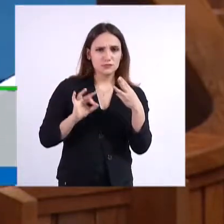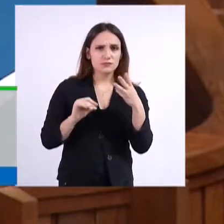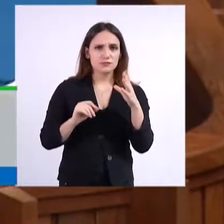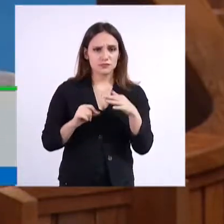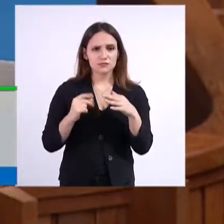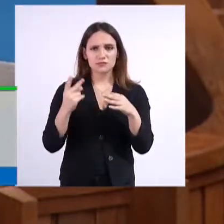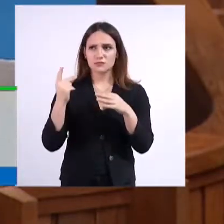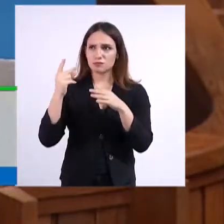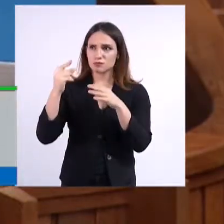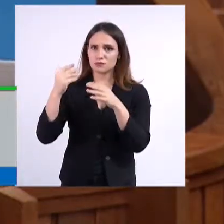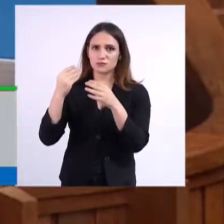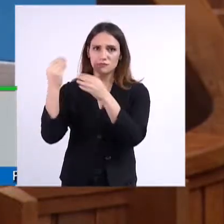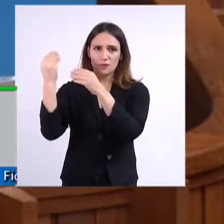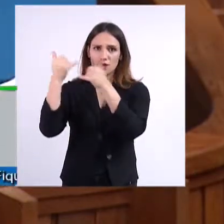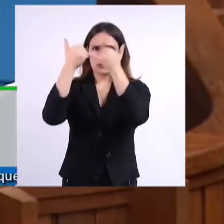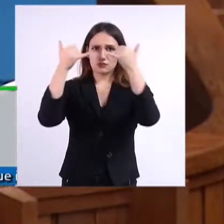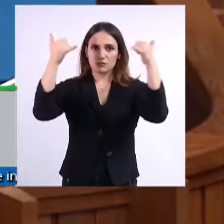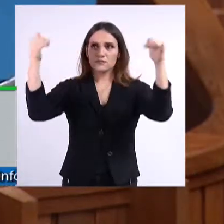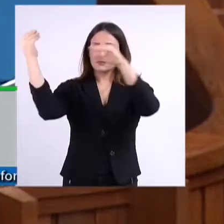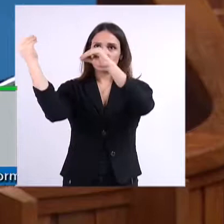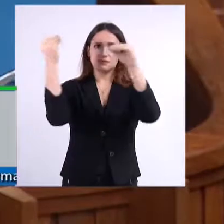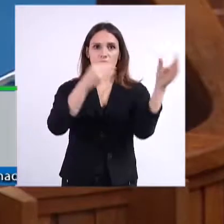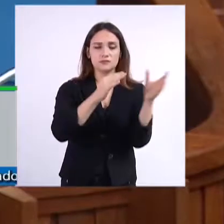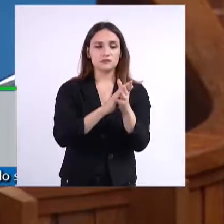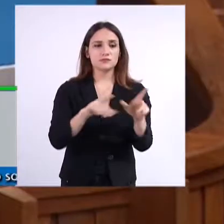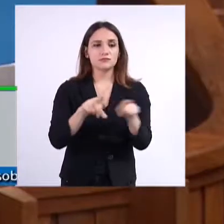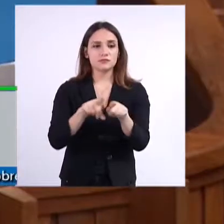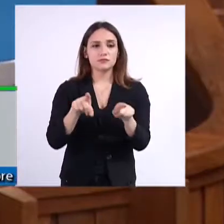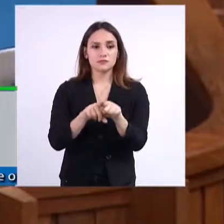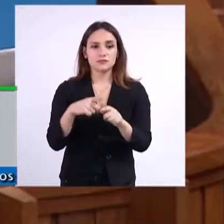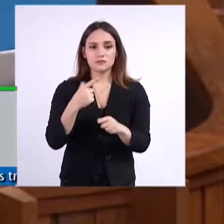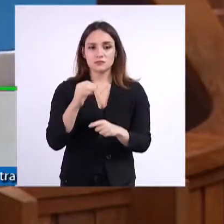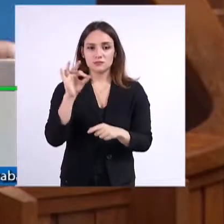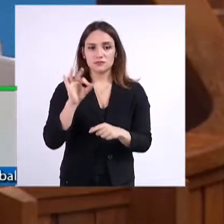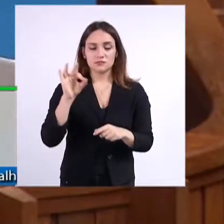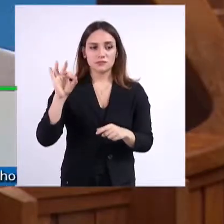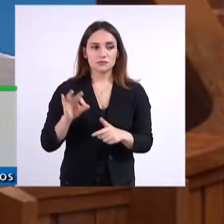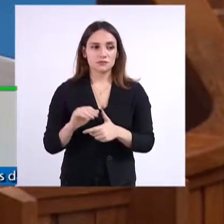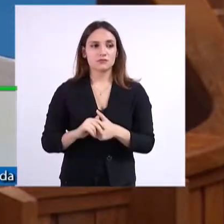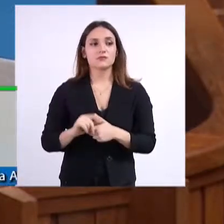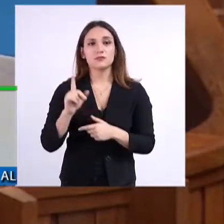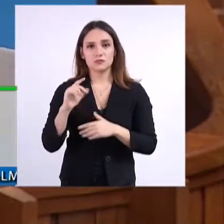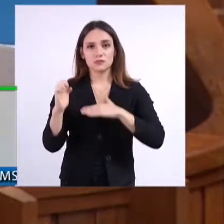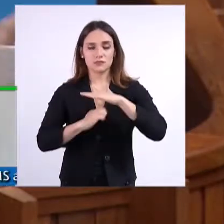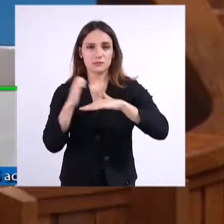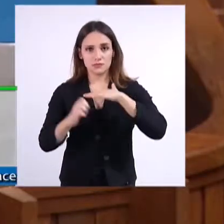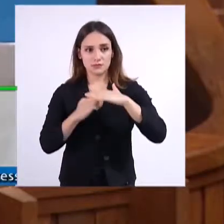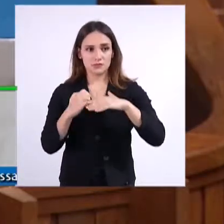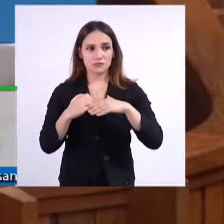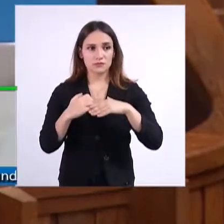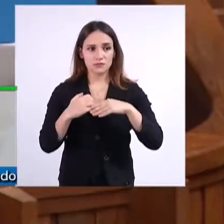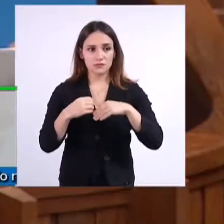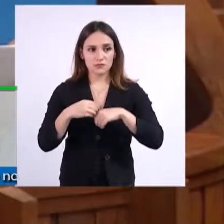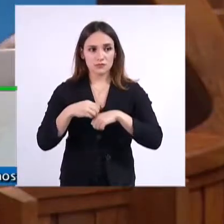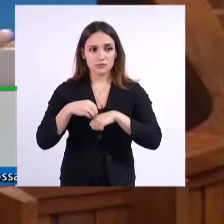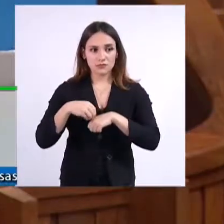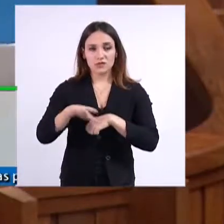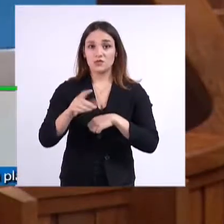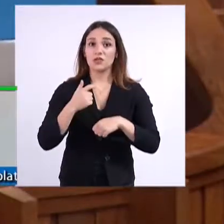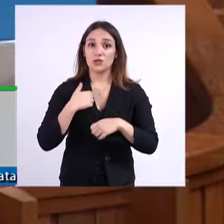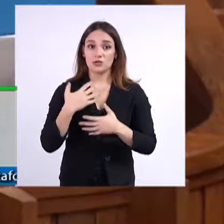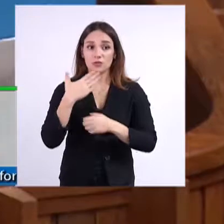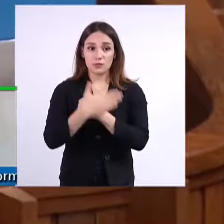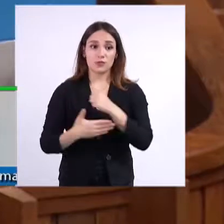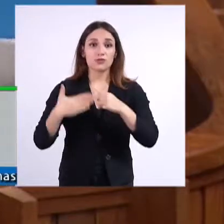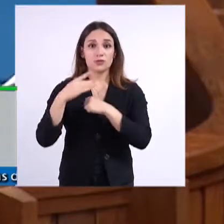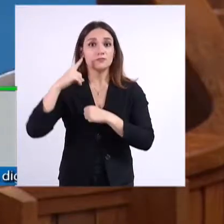transporte da energia até o consumidor e 20% é da empresa que distribui. E eu não estou aqui advogando nada